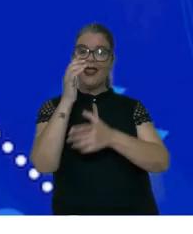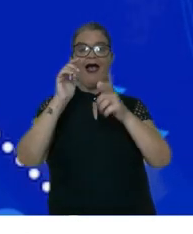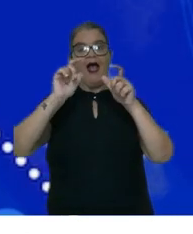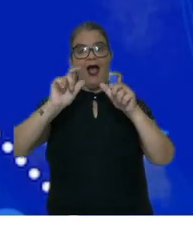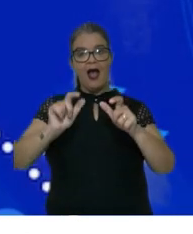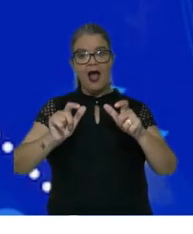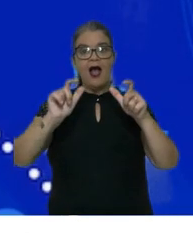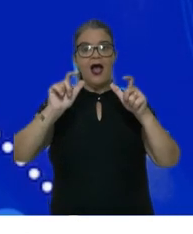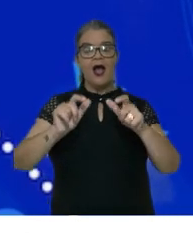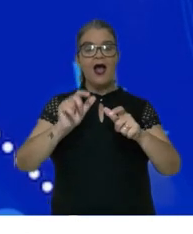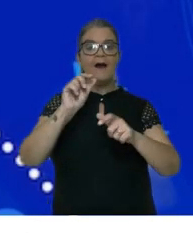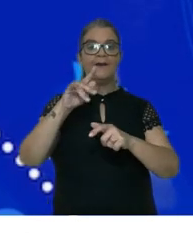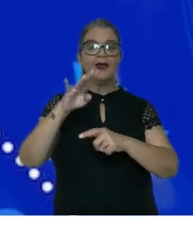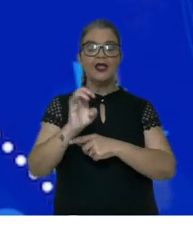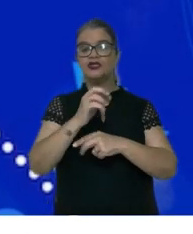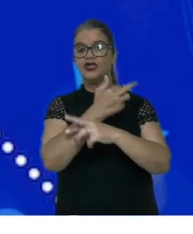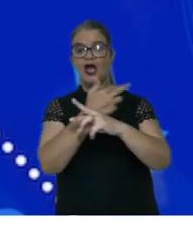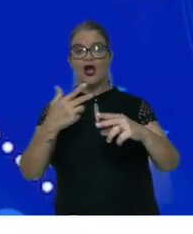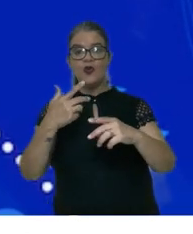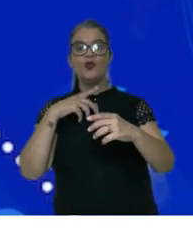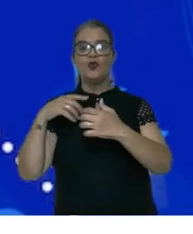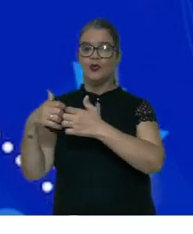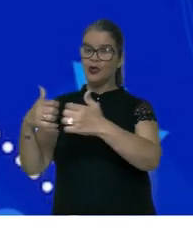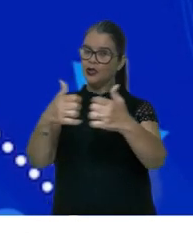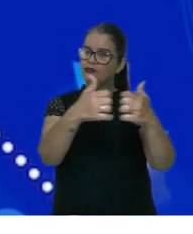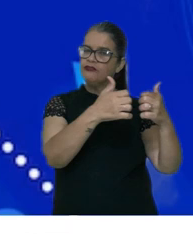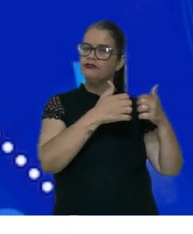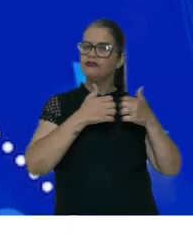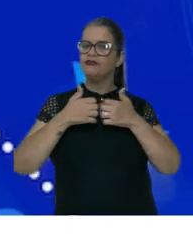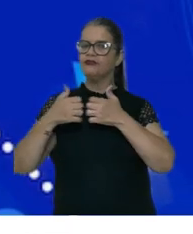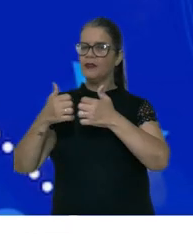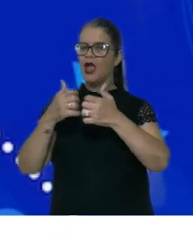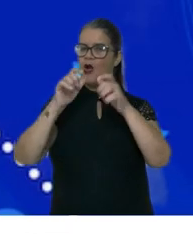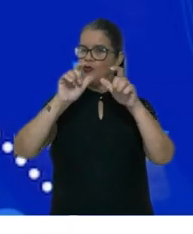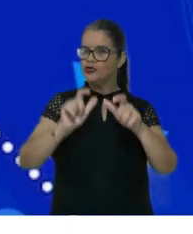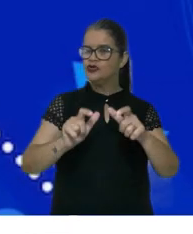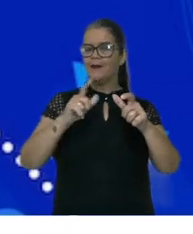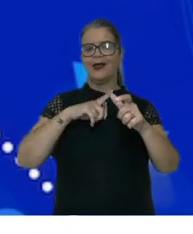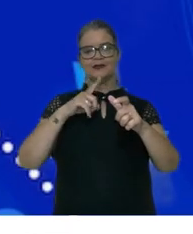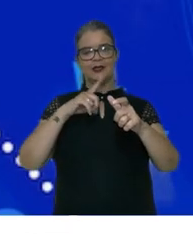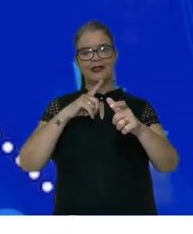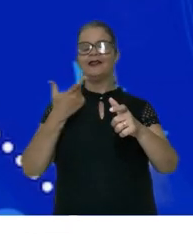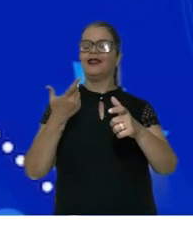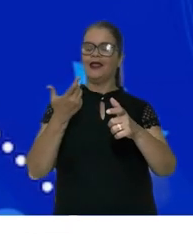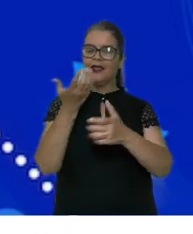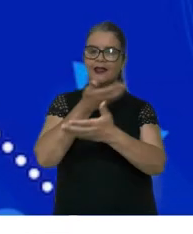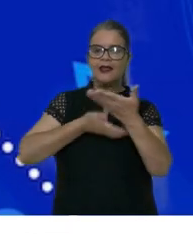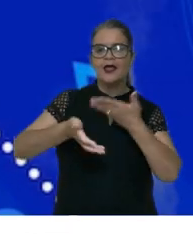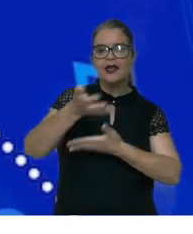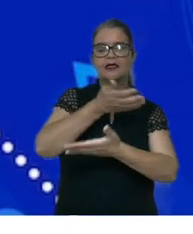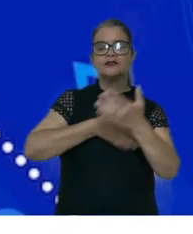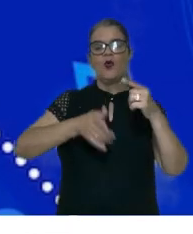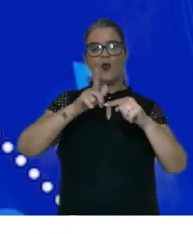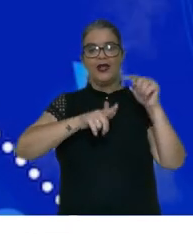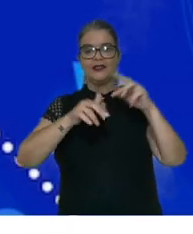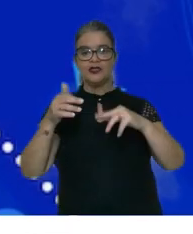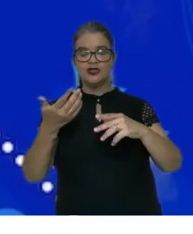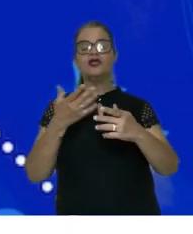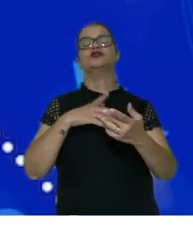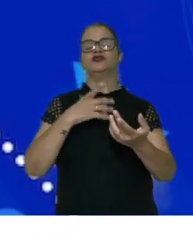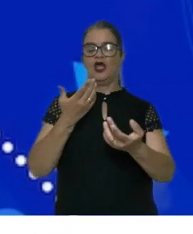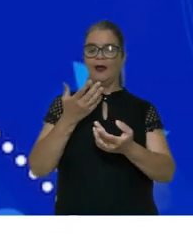exatamente daquilo que nos circunda e nos rodeia. É aquele espaço onde há interação entre os elementos